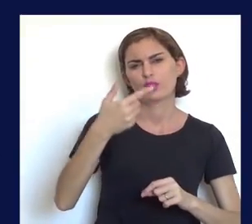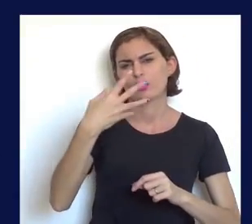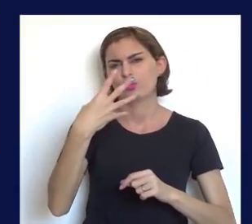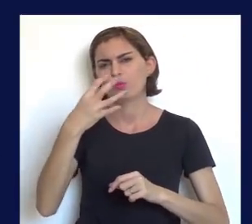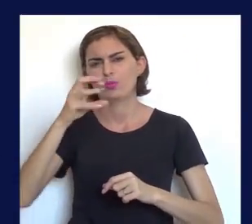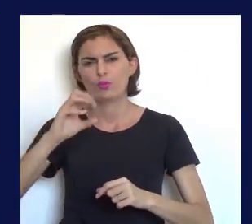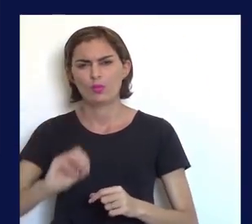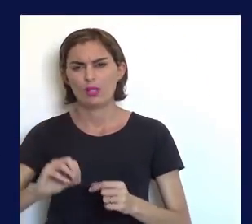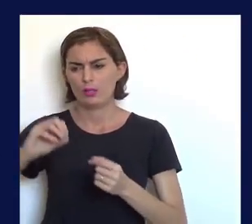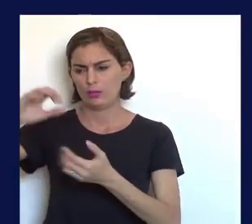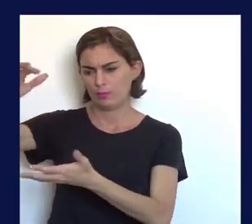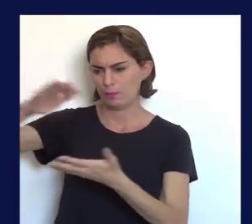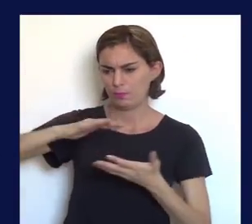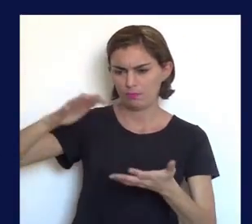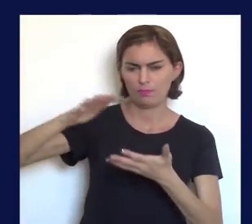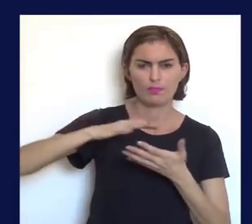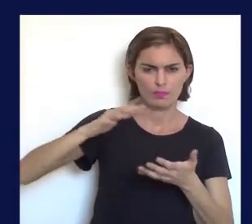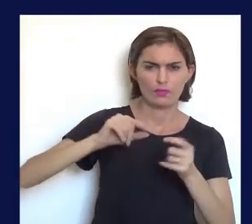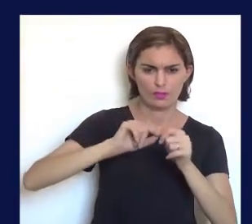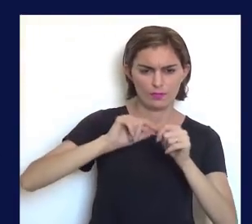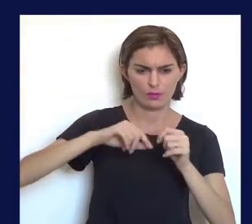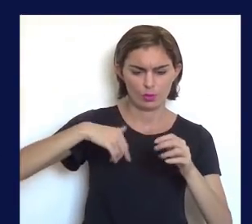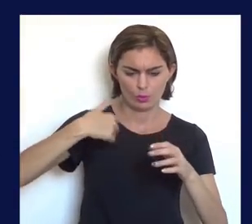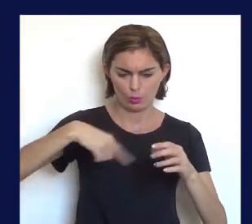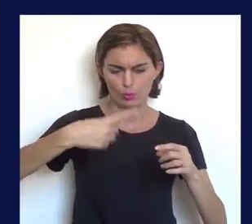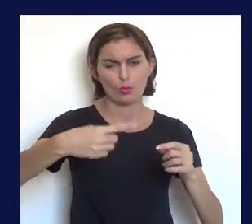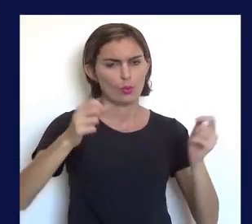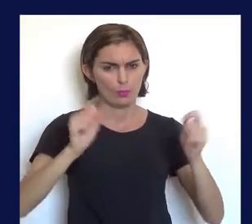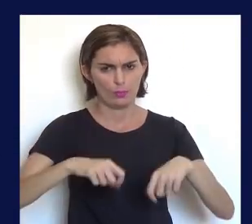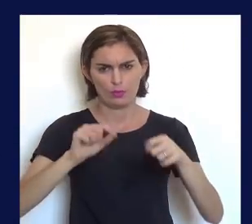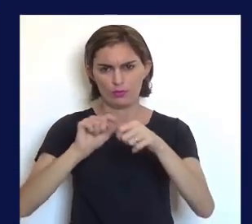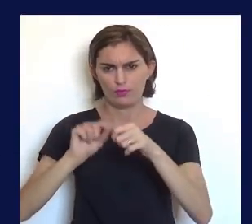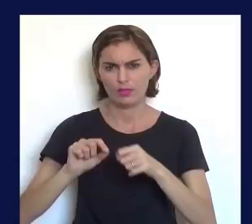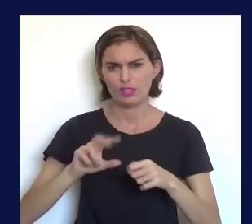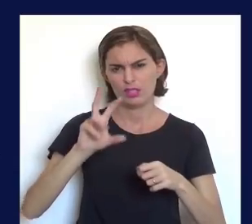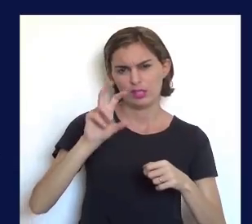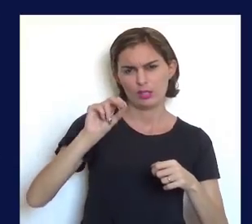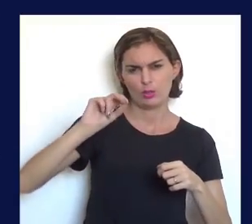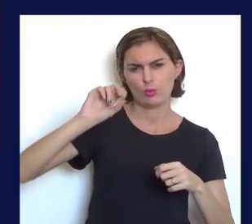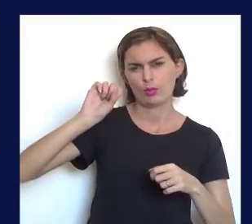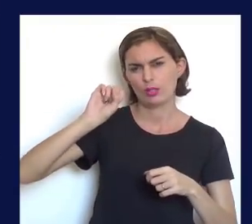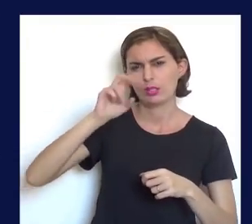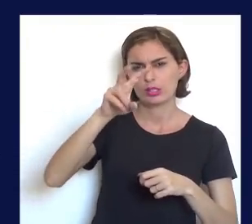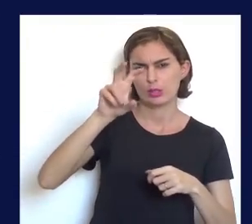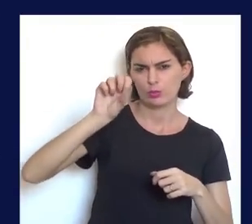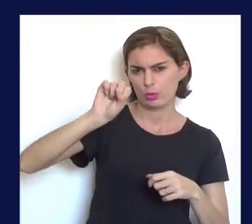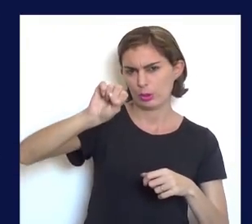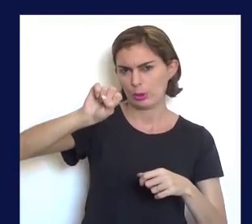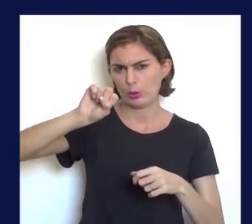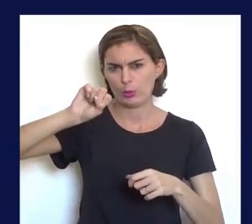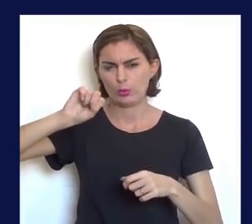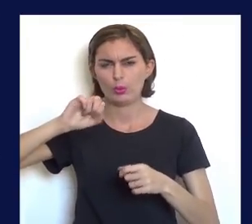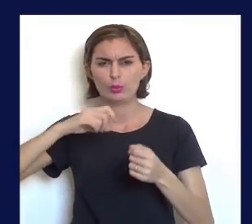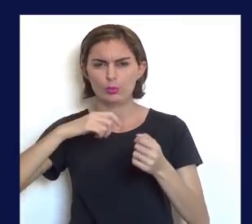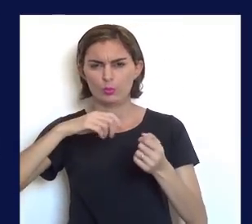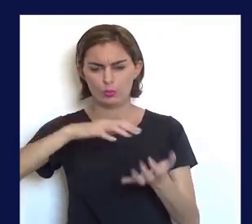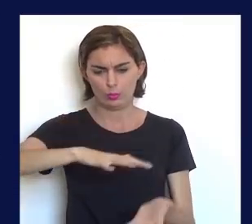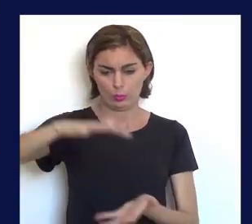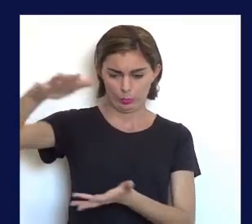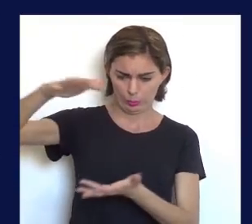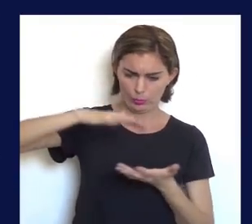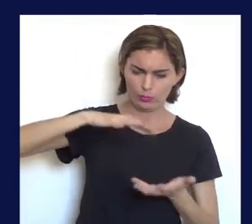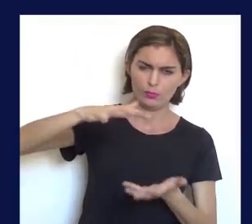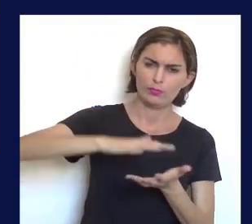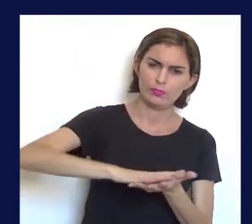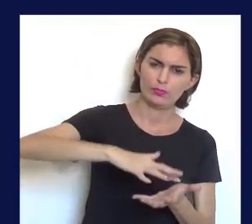240 toneladas de pneus sendo processados em uma pirólise pode produzir 58 toneladas de negro de fumo,